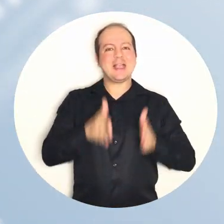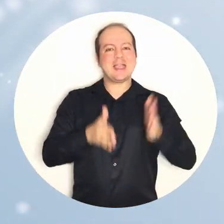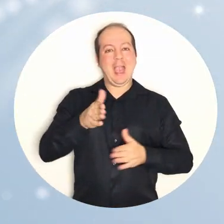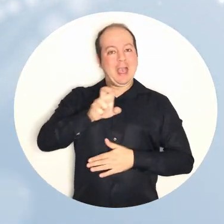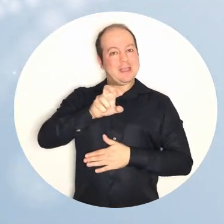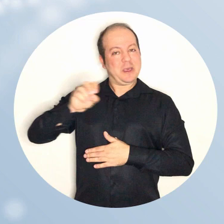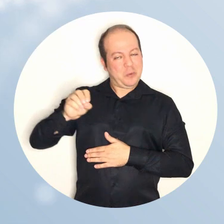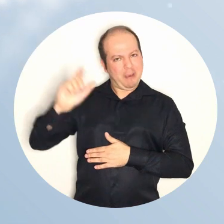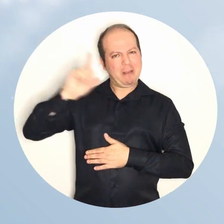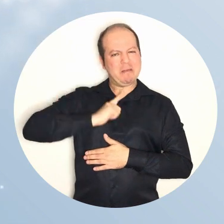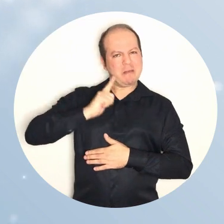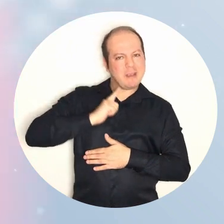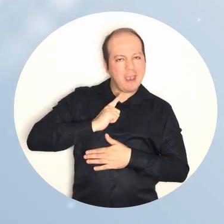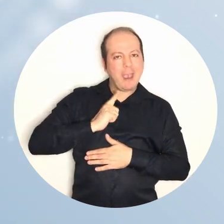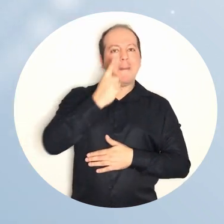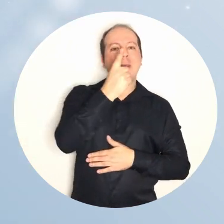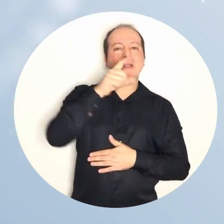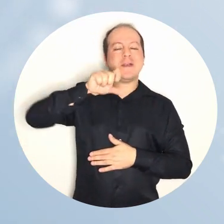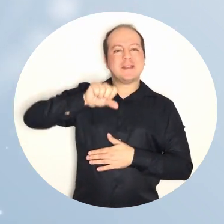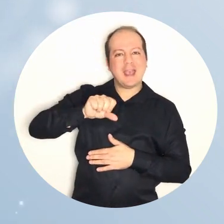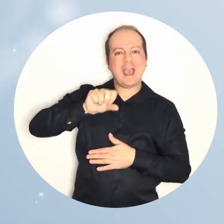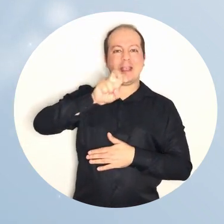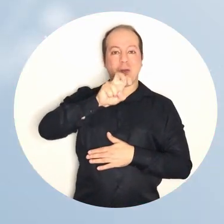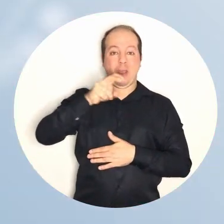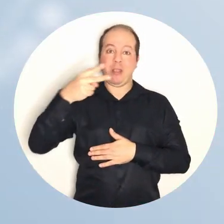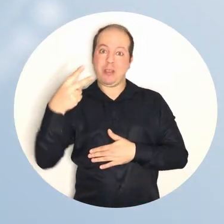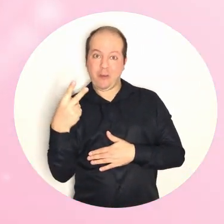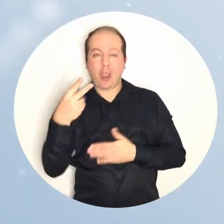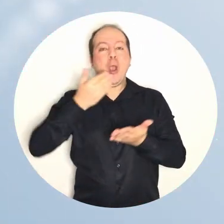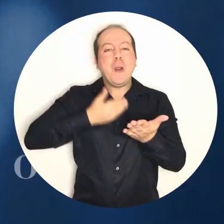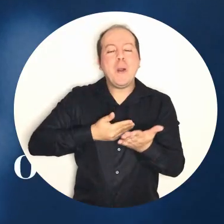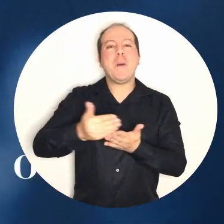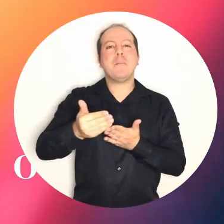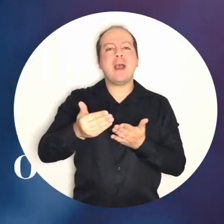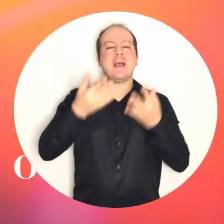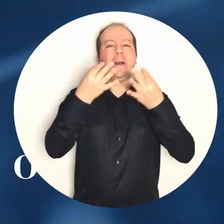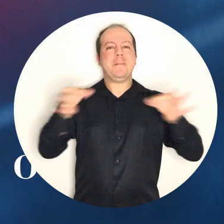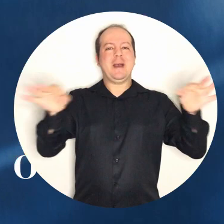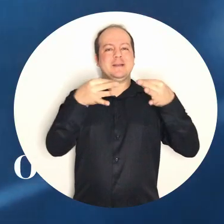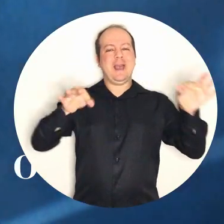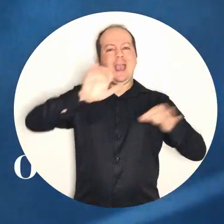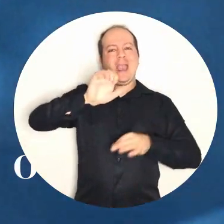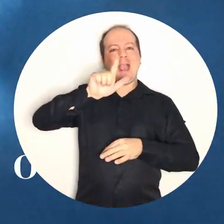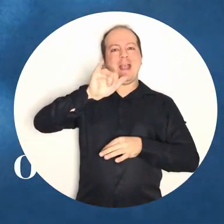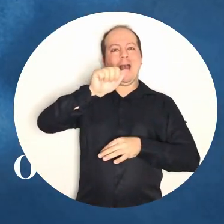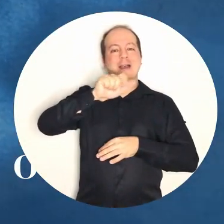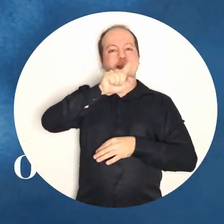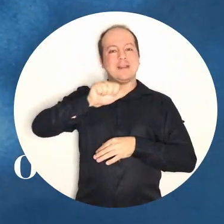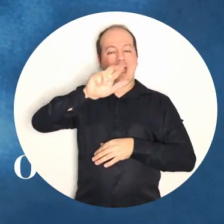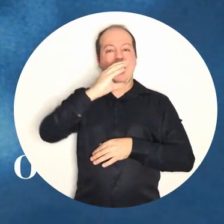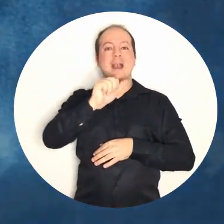Na década de 50, mais precisamente em 1952, começa a era do maestro Eleazar